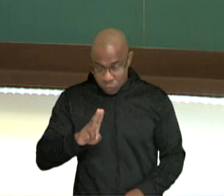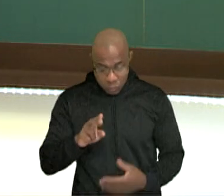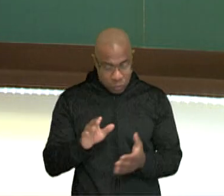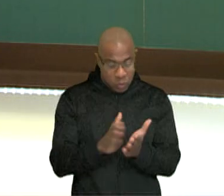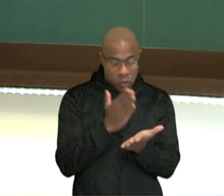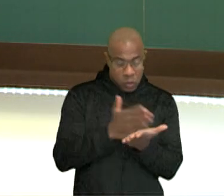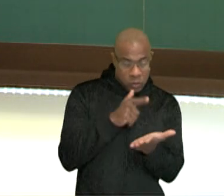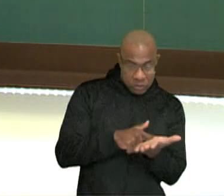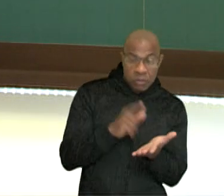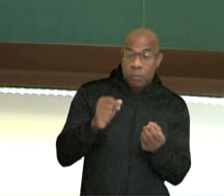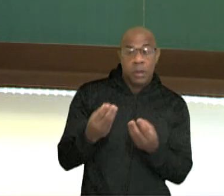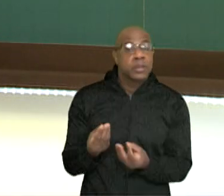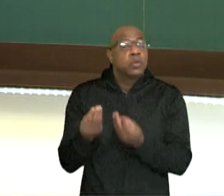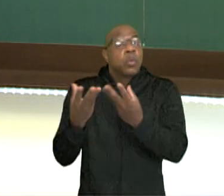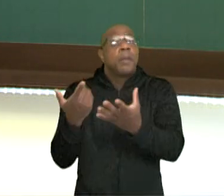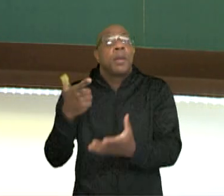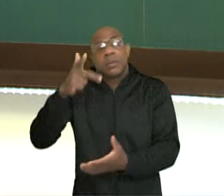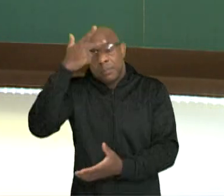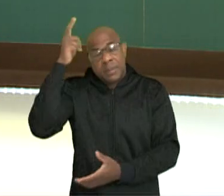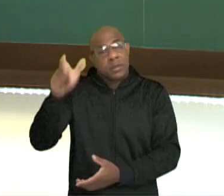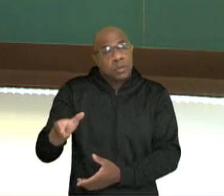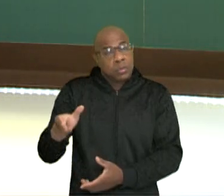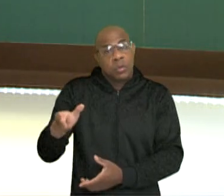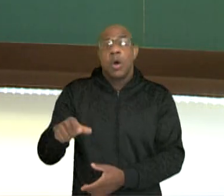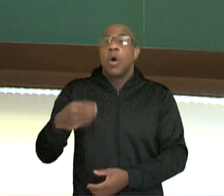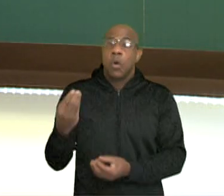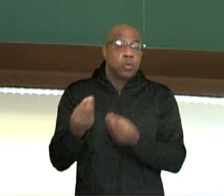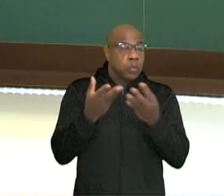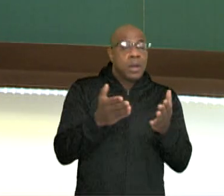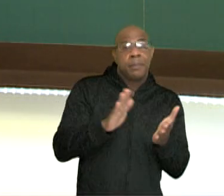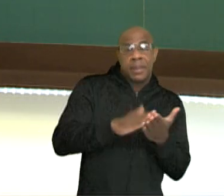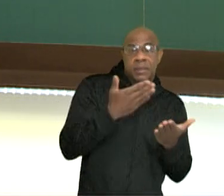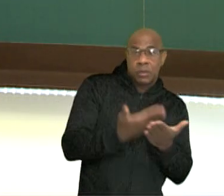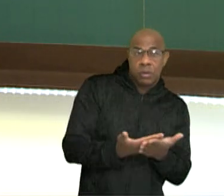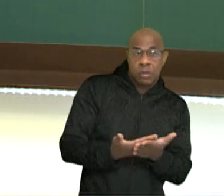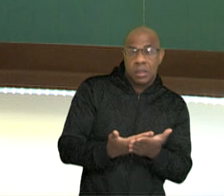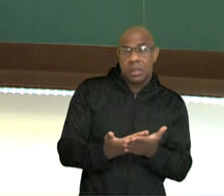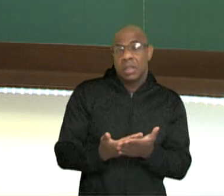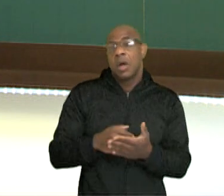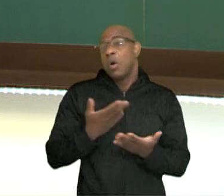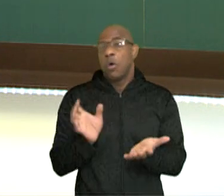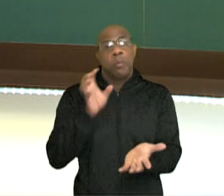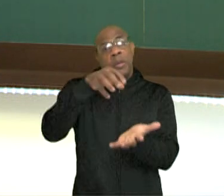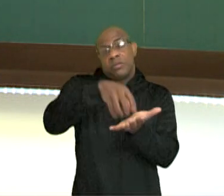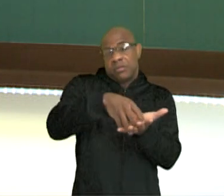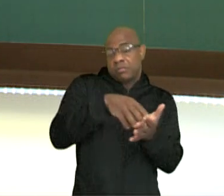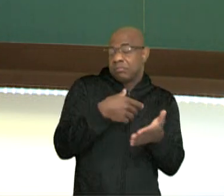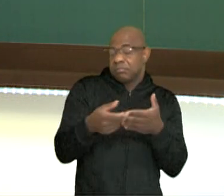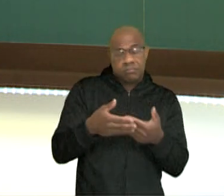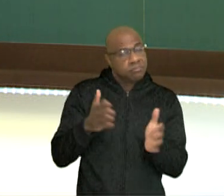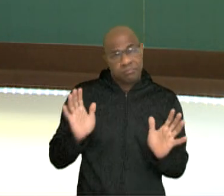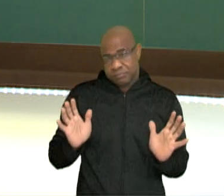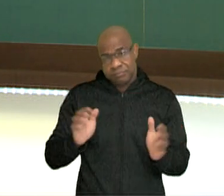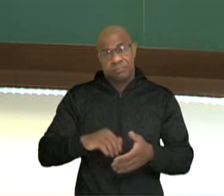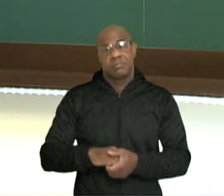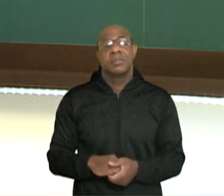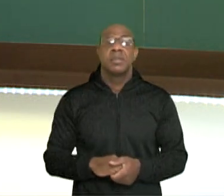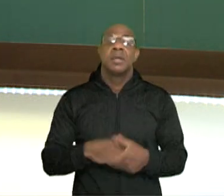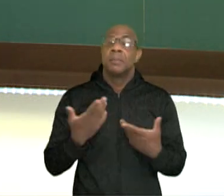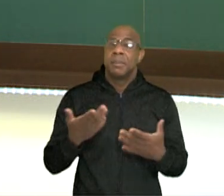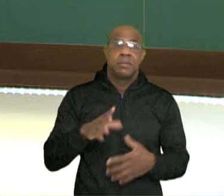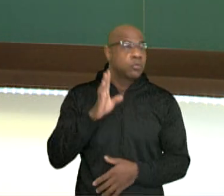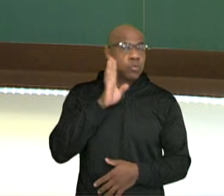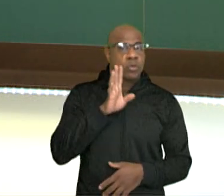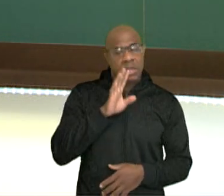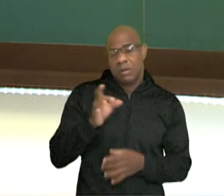para outra pessoa, né? Ou doar para a escola, ou para alguma instituição, uma ONG, enfim, né? Mas nunca é legal